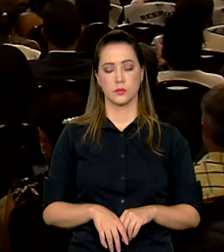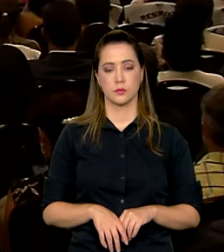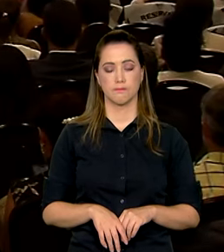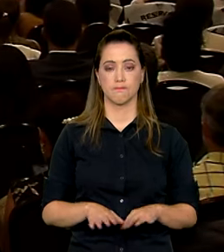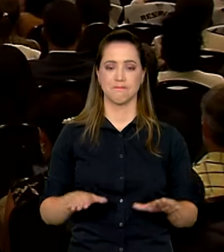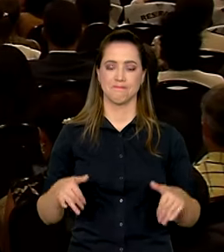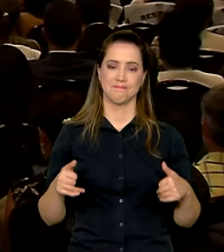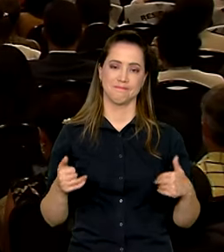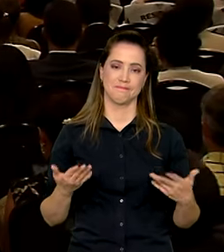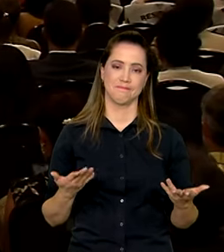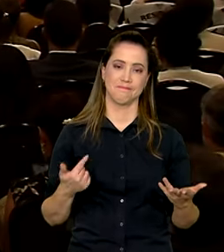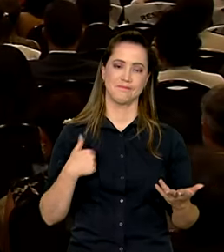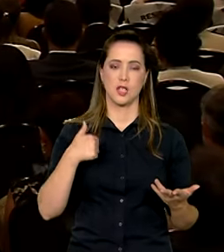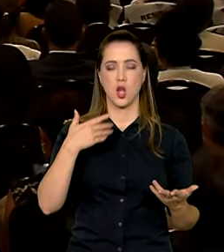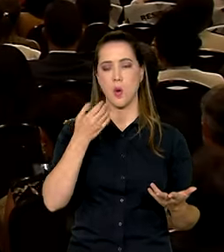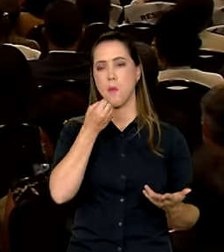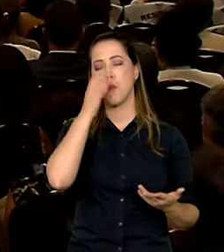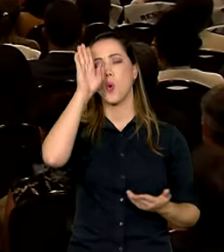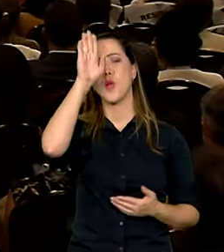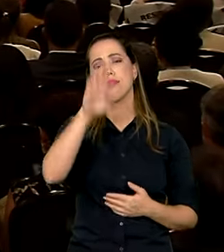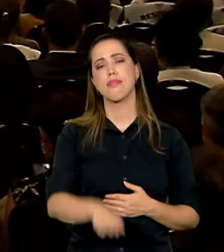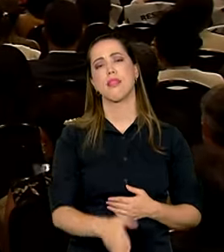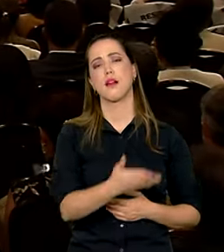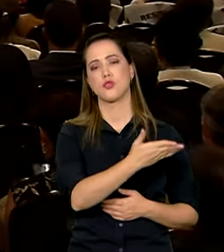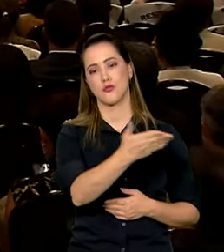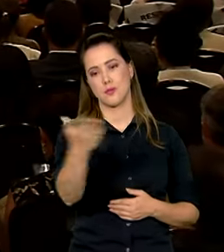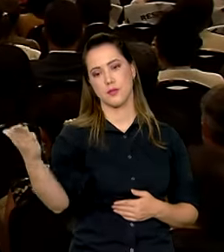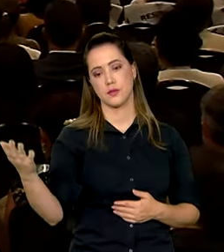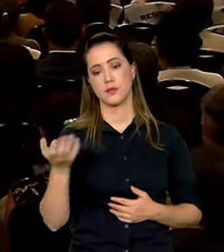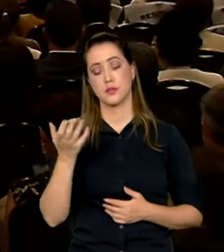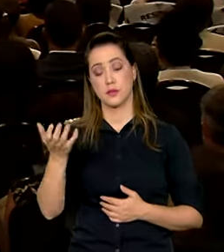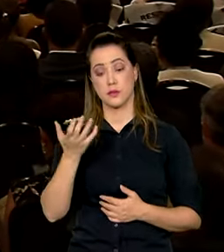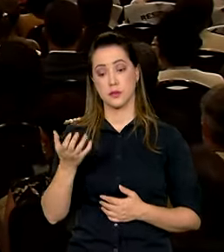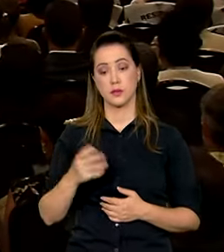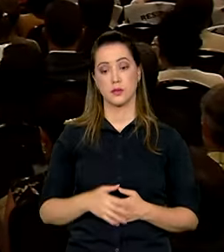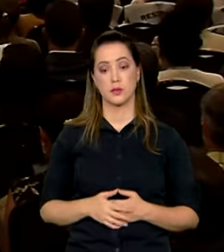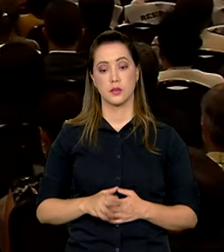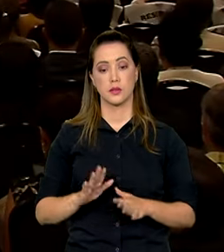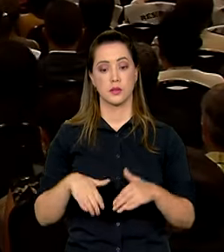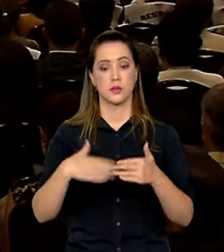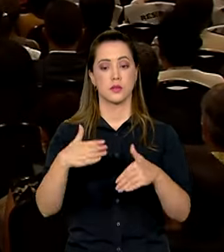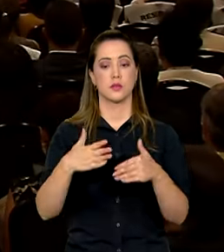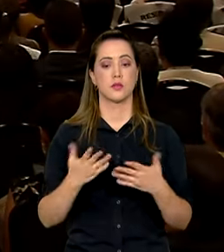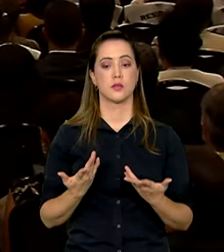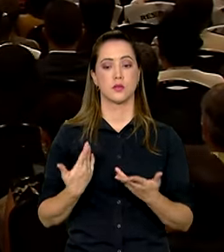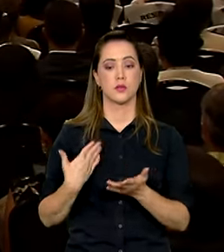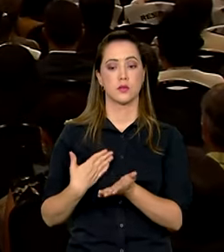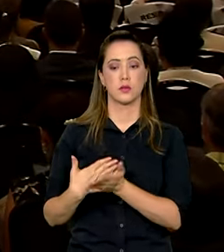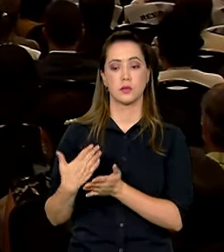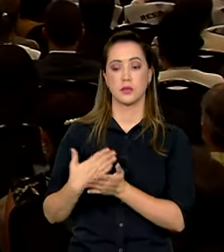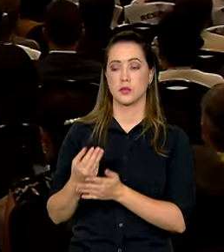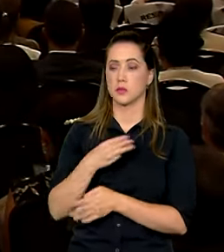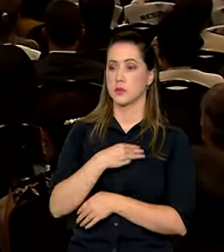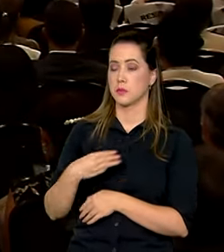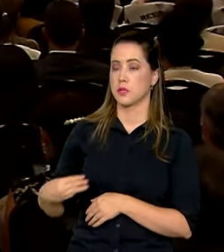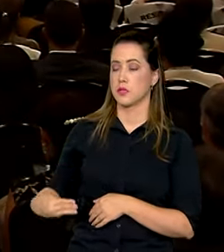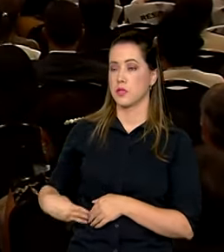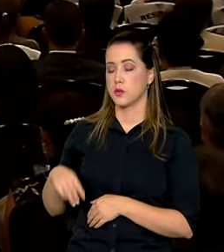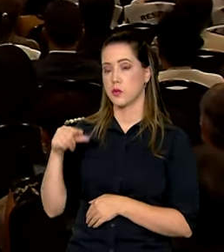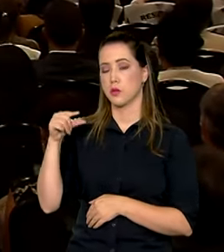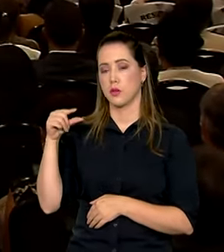Bom, muito boa tarde a todas e todos. Eu queria, seguindo o precedente do ministro